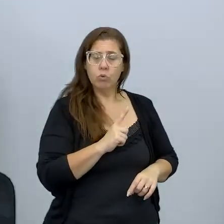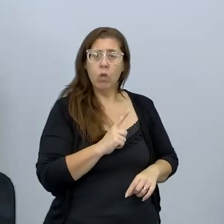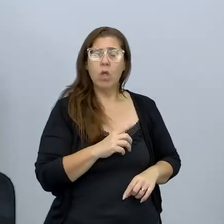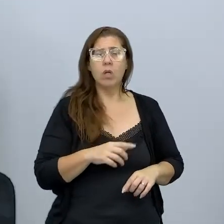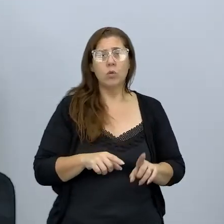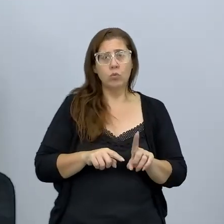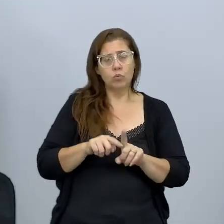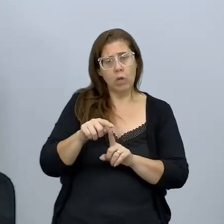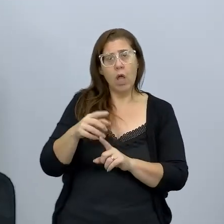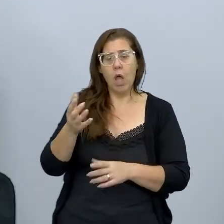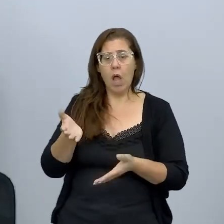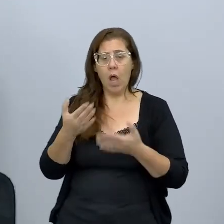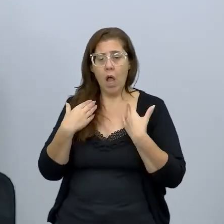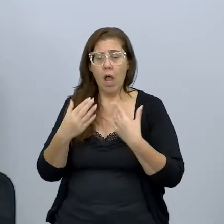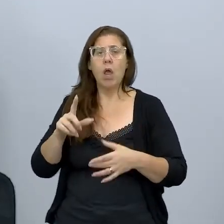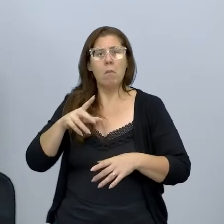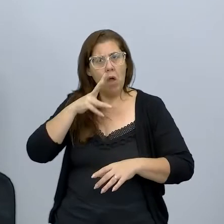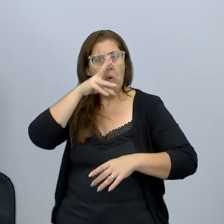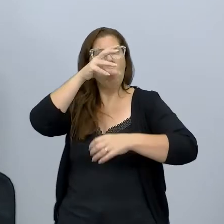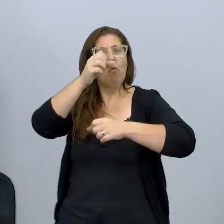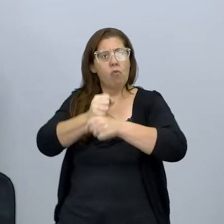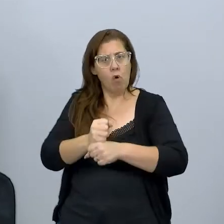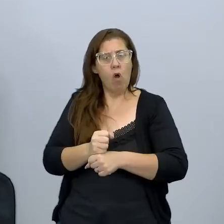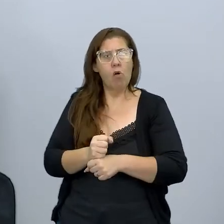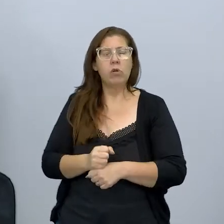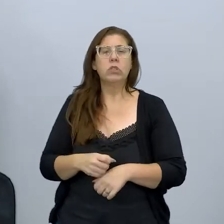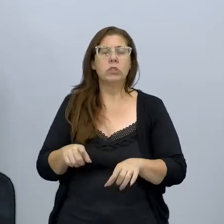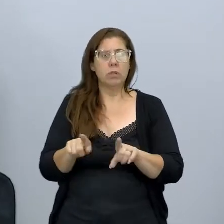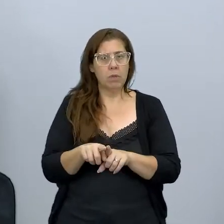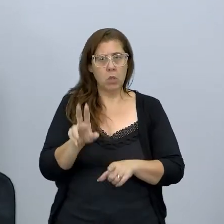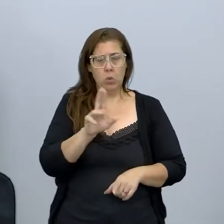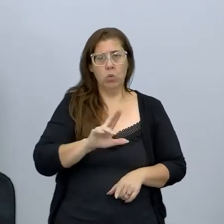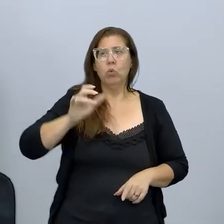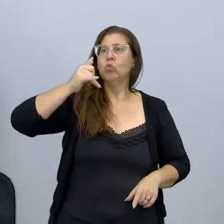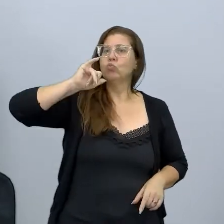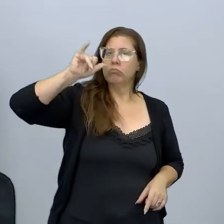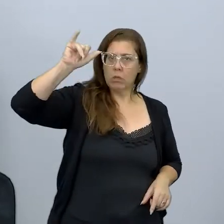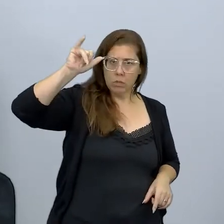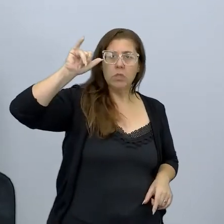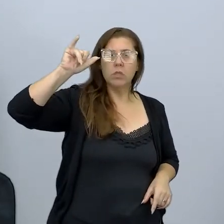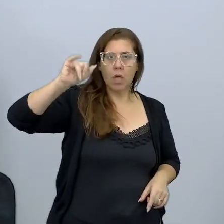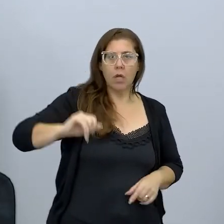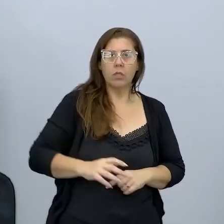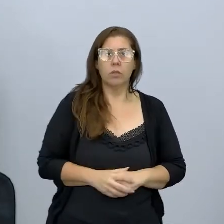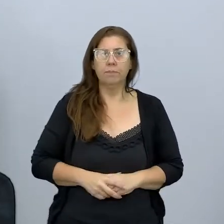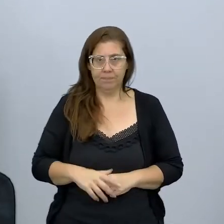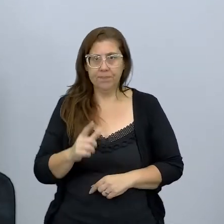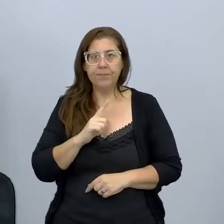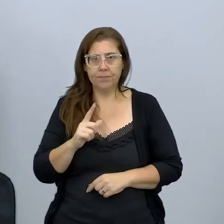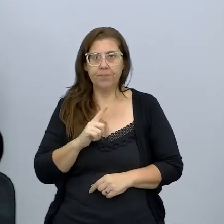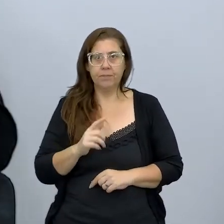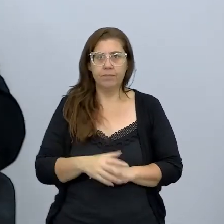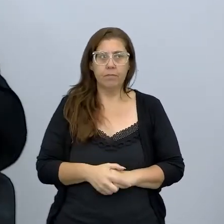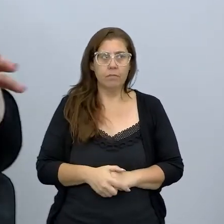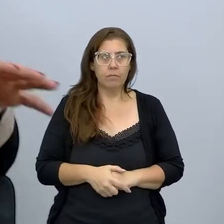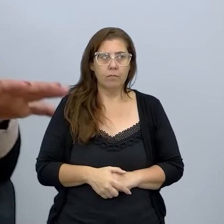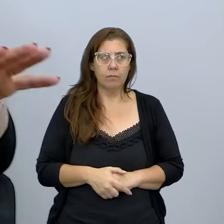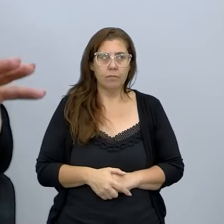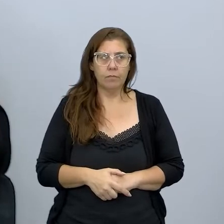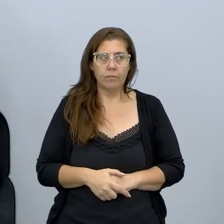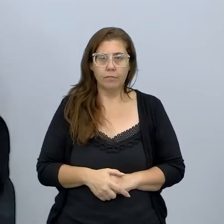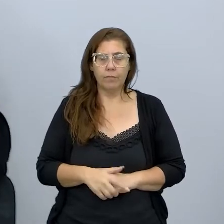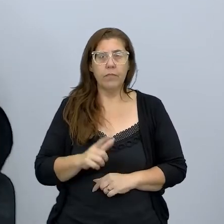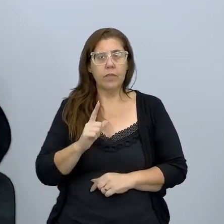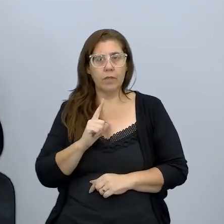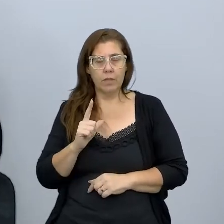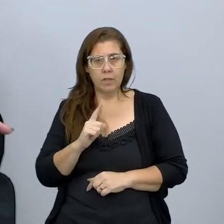transformam em calor, eles são mais potentes e eles são os que mais consomem eletricidade. Por isso que a gente não pode evitar de usar ferro de